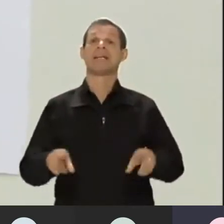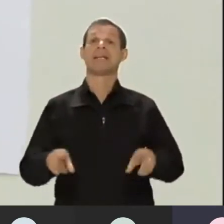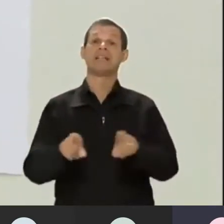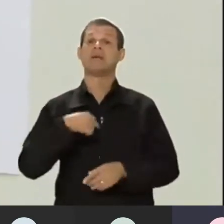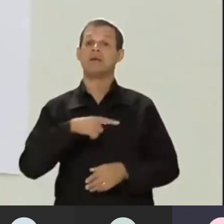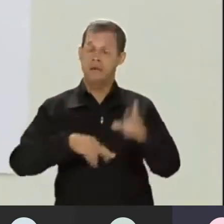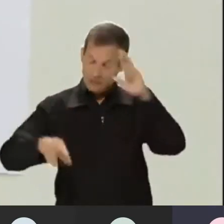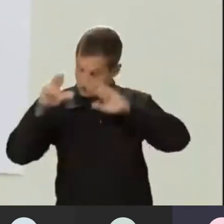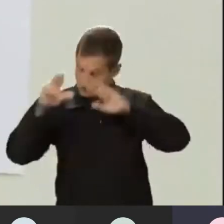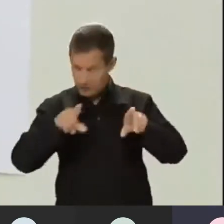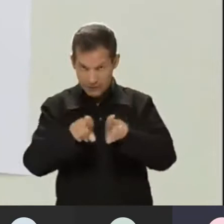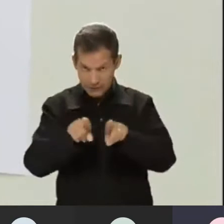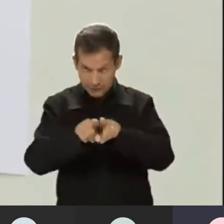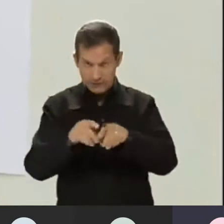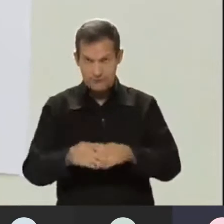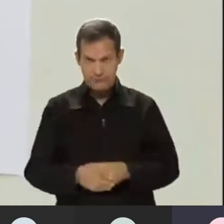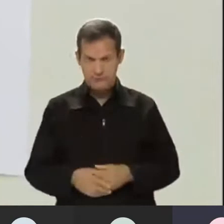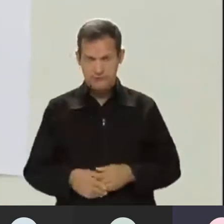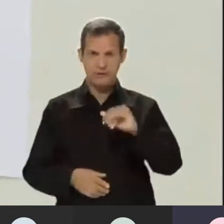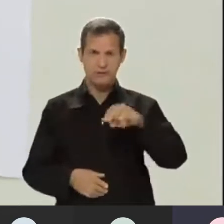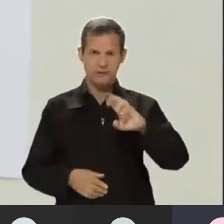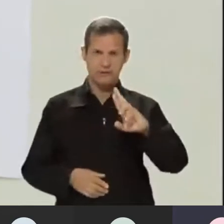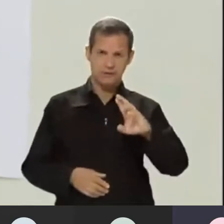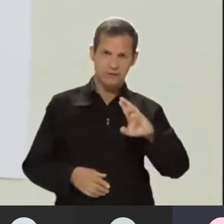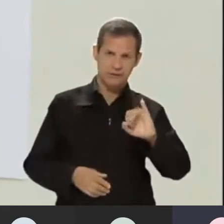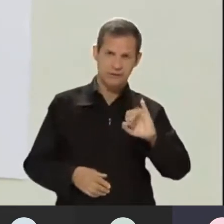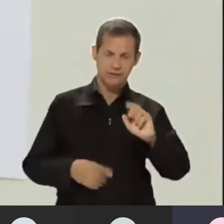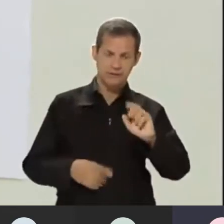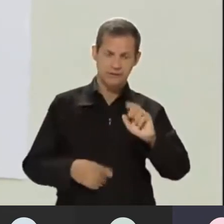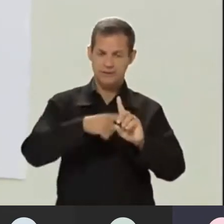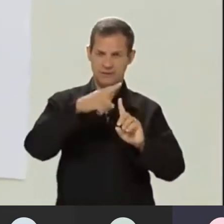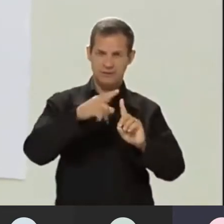e também vou ter que levar em consideração a inércia térmica.